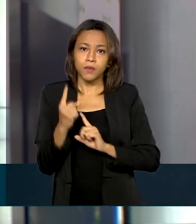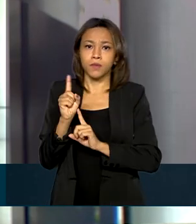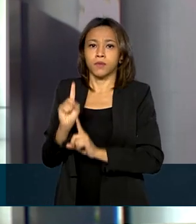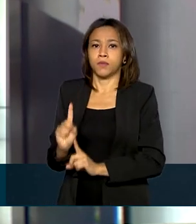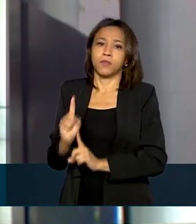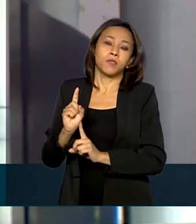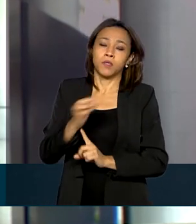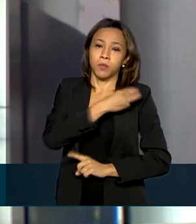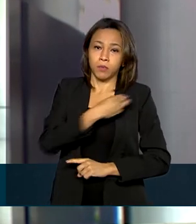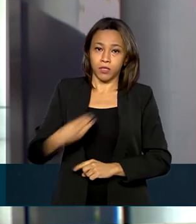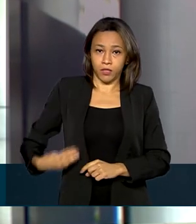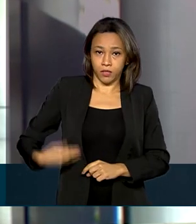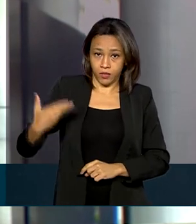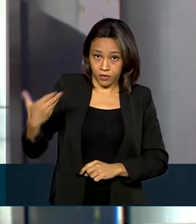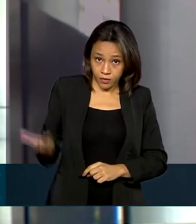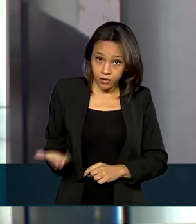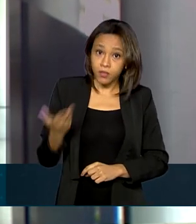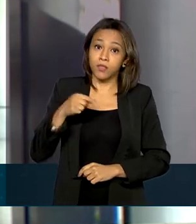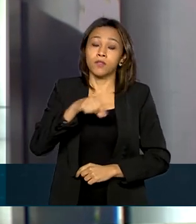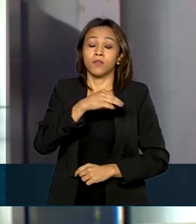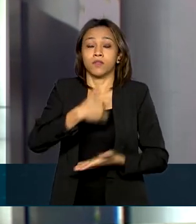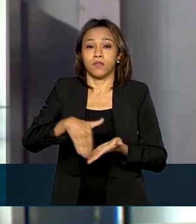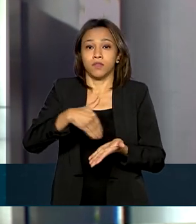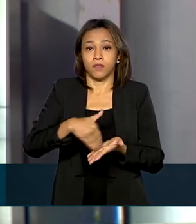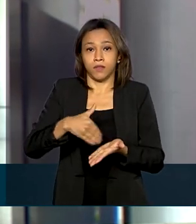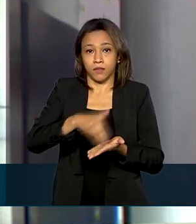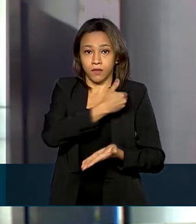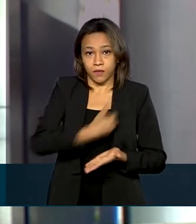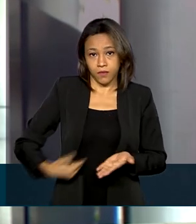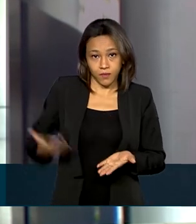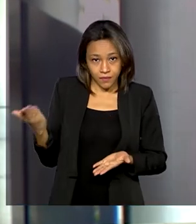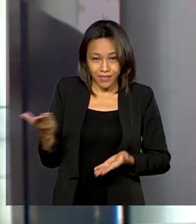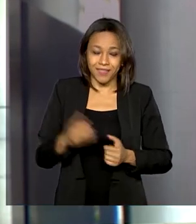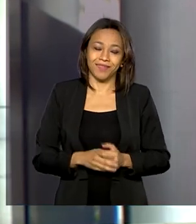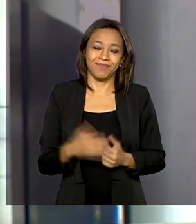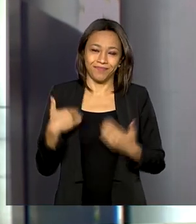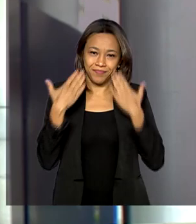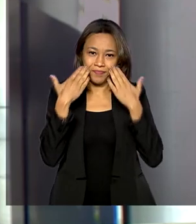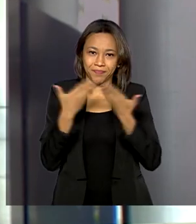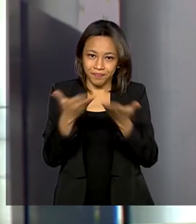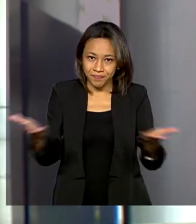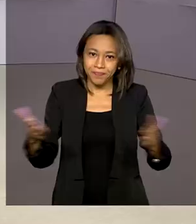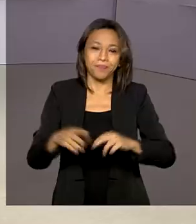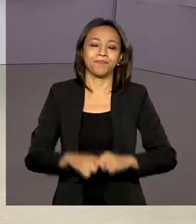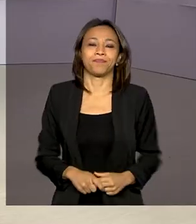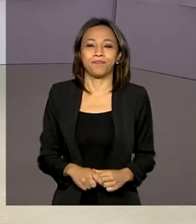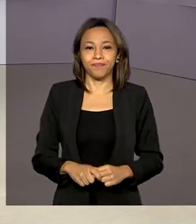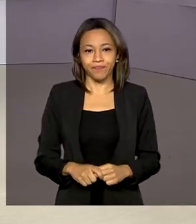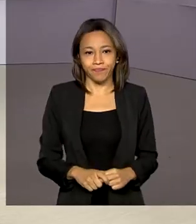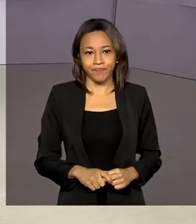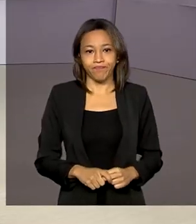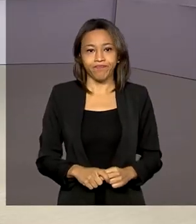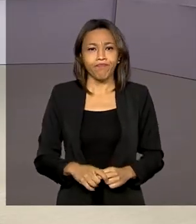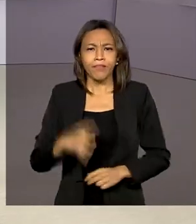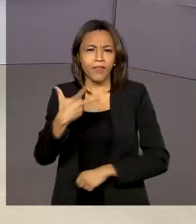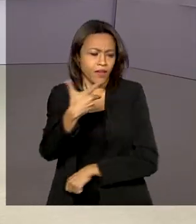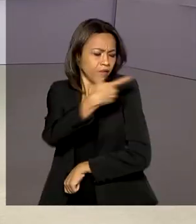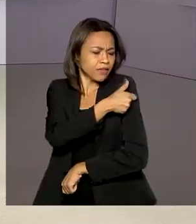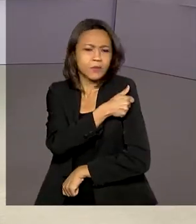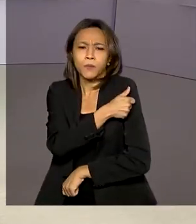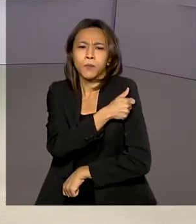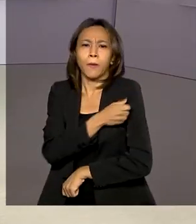Secretaria de Governo, Luiz Eduardo Ramos. Luana Karen, para o Governo Agora. A vacina